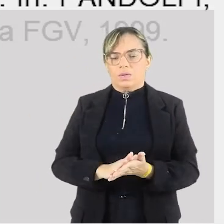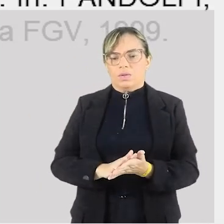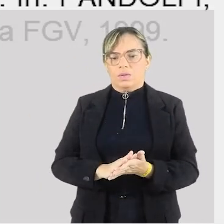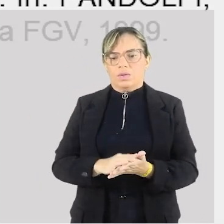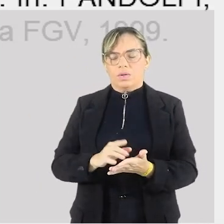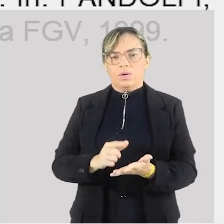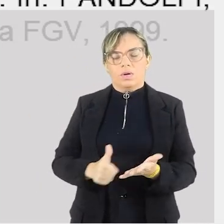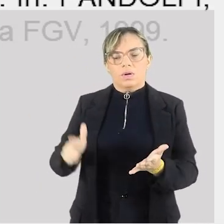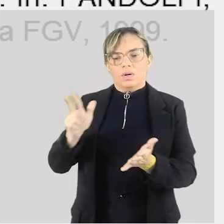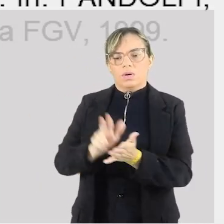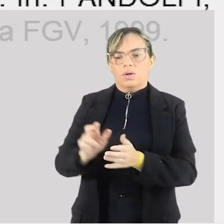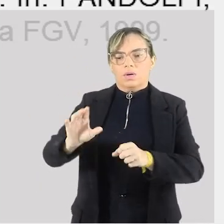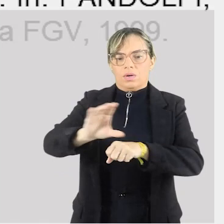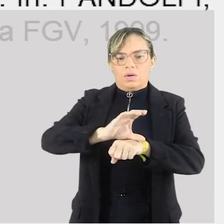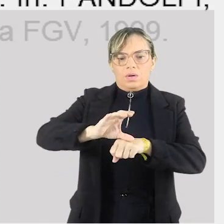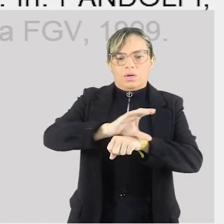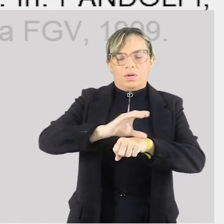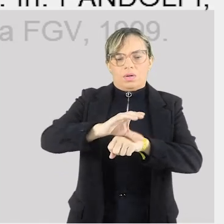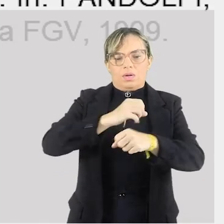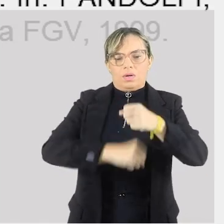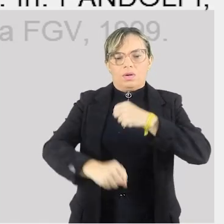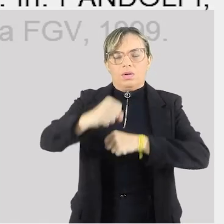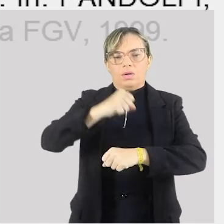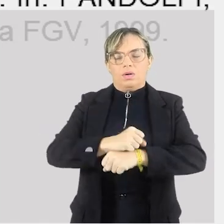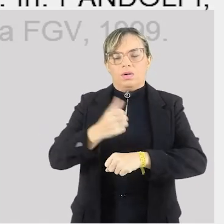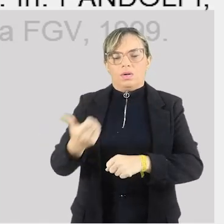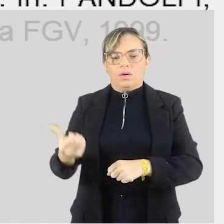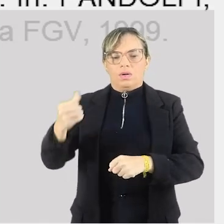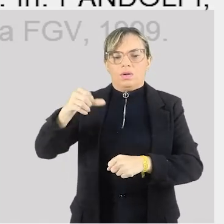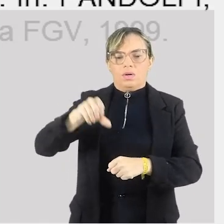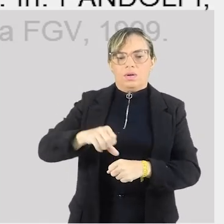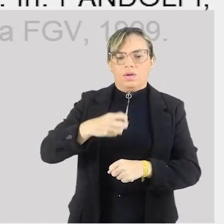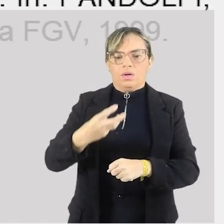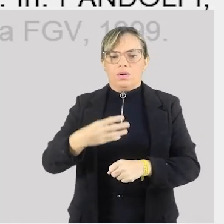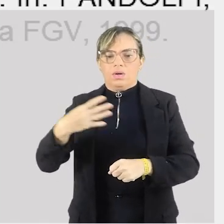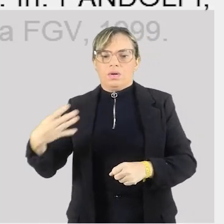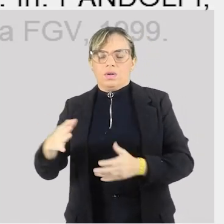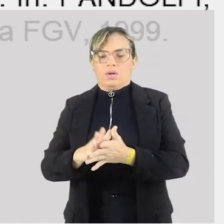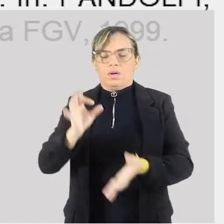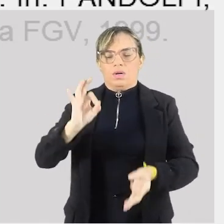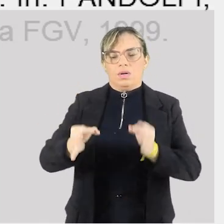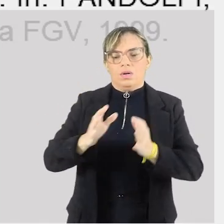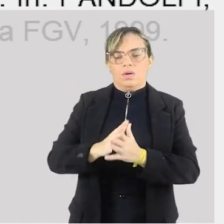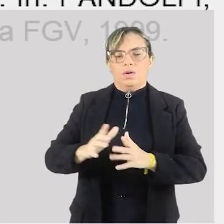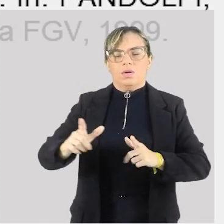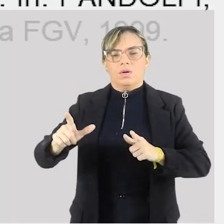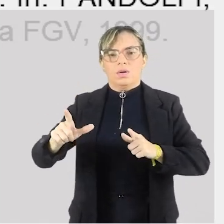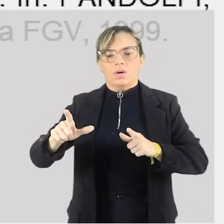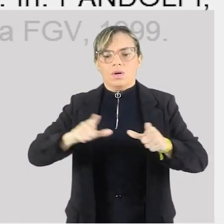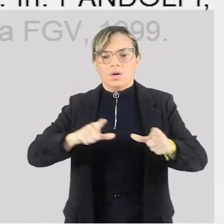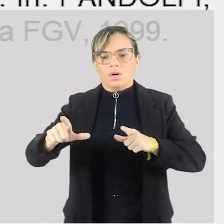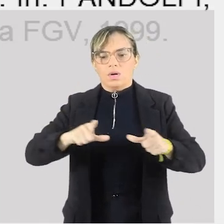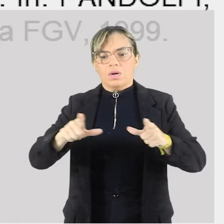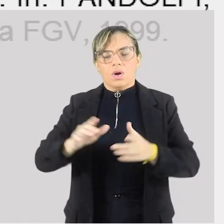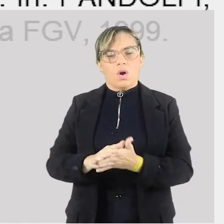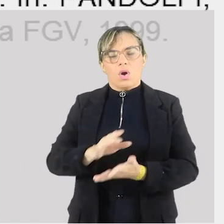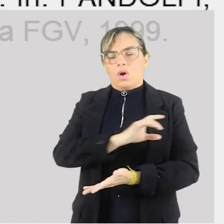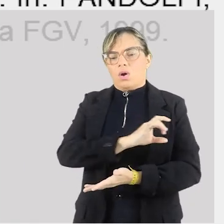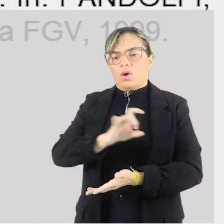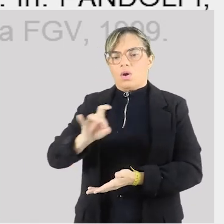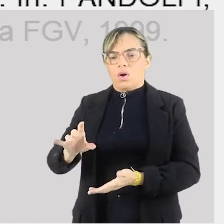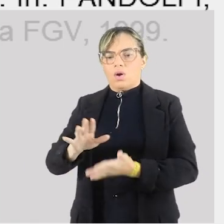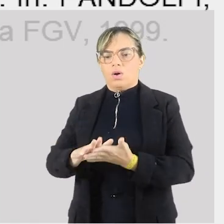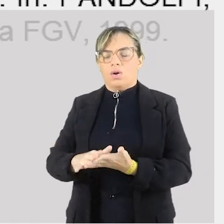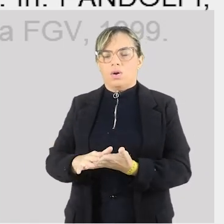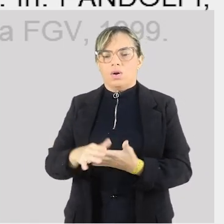de 34, a Justiça do Trabalho vem desde ali, a Justiça do Trabalho só vicejou no